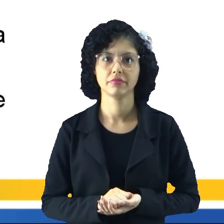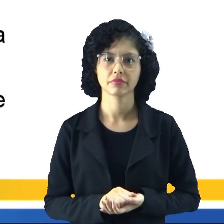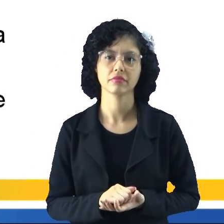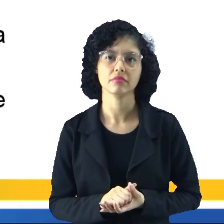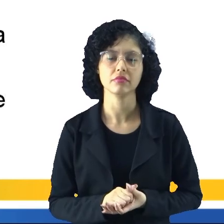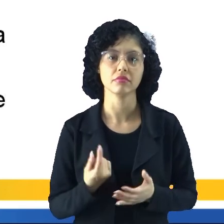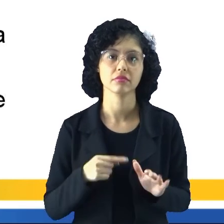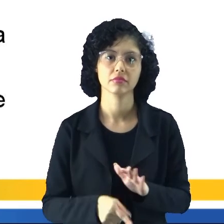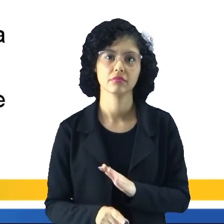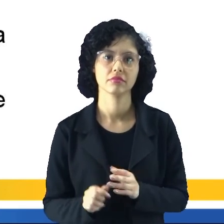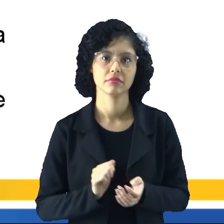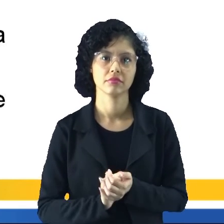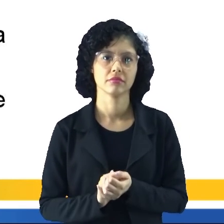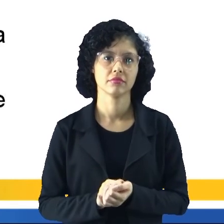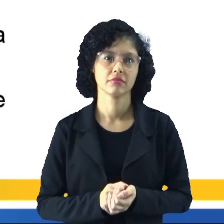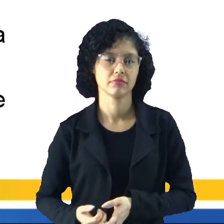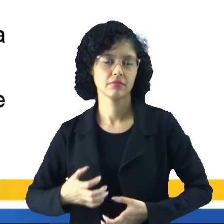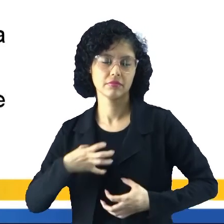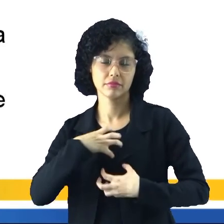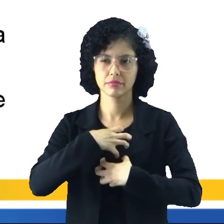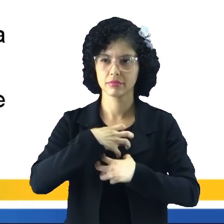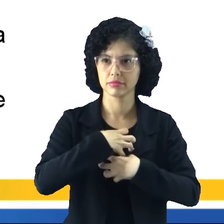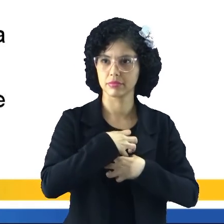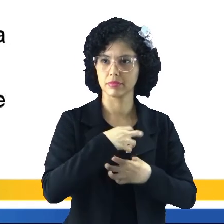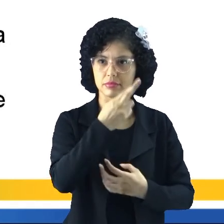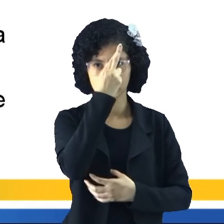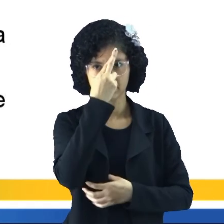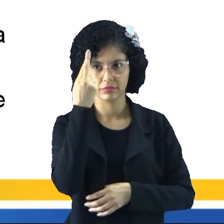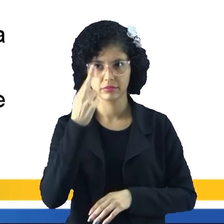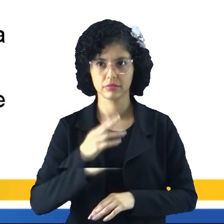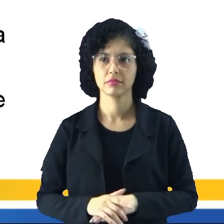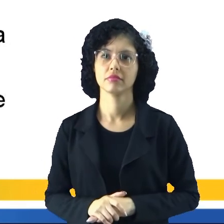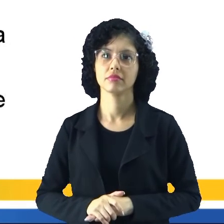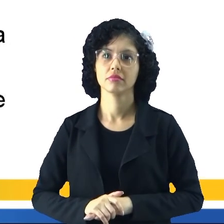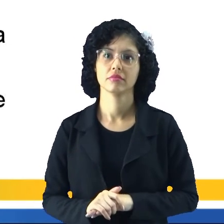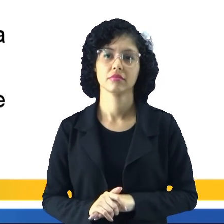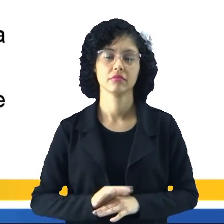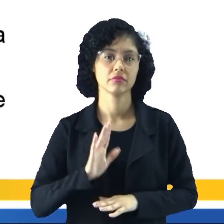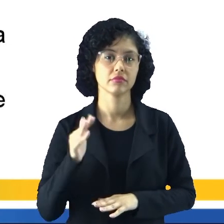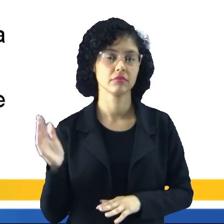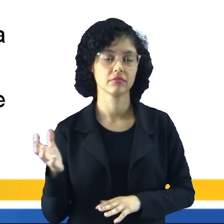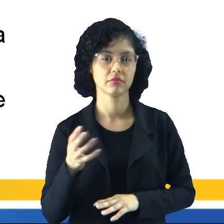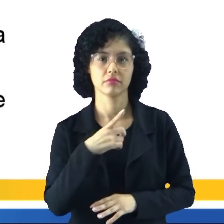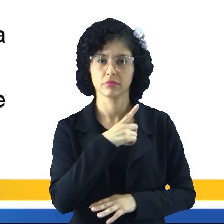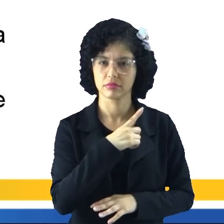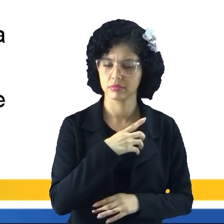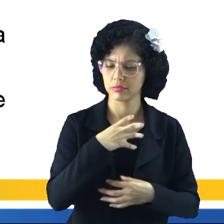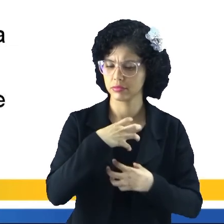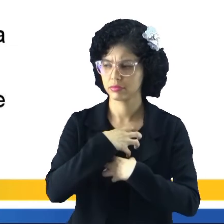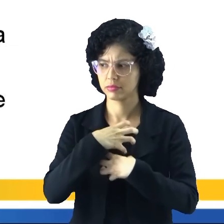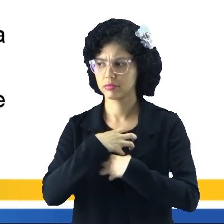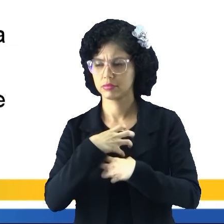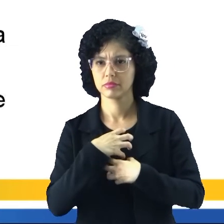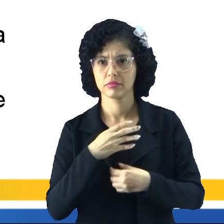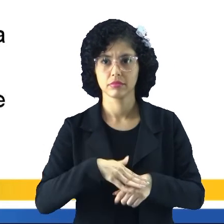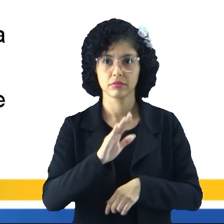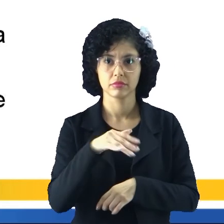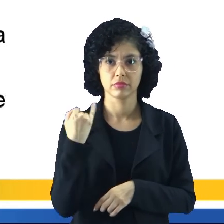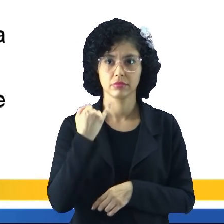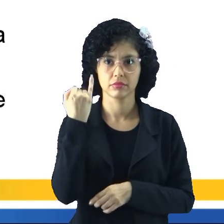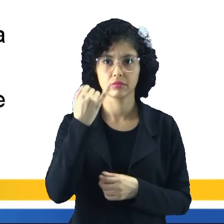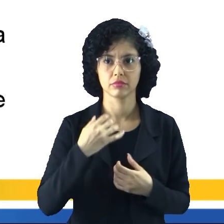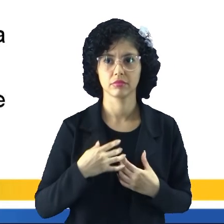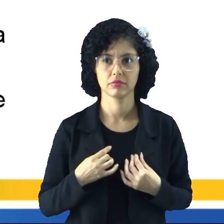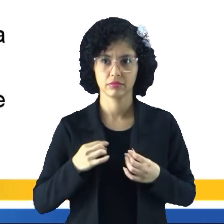gênero narrativo é aquele ápice, né, é o momento mais importante da história. Então, quando é que há esse momento, né, mais